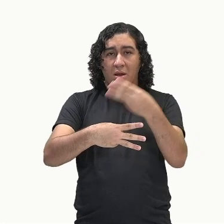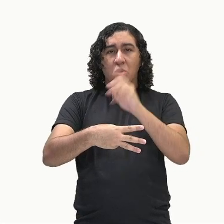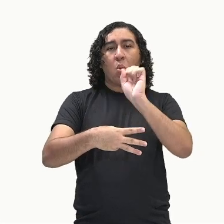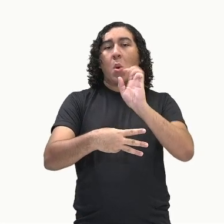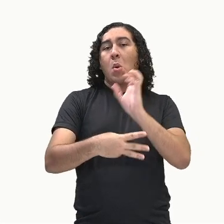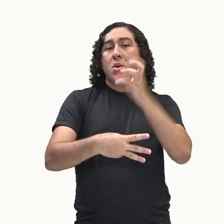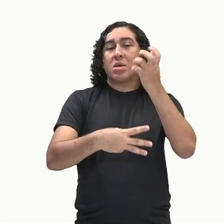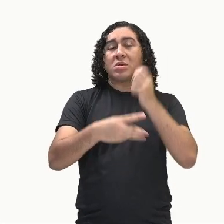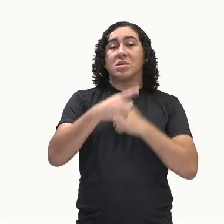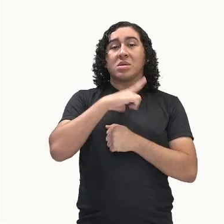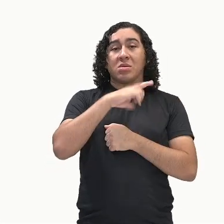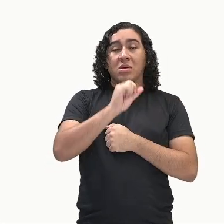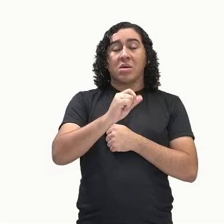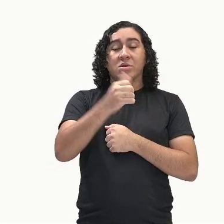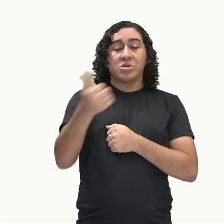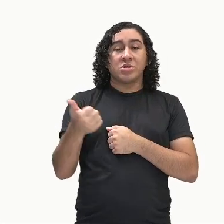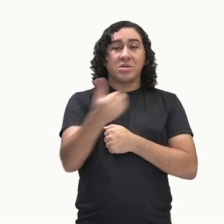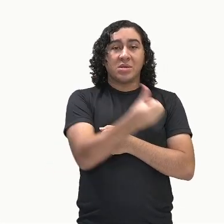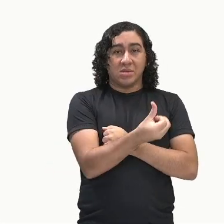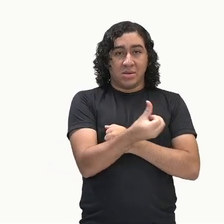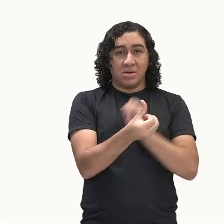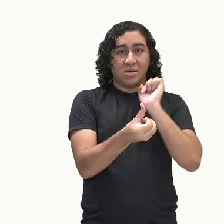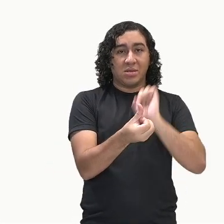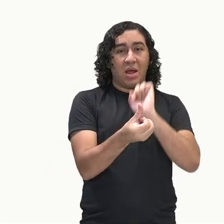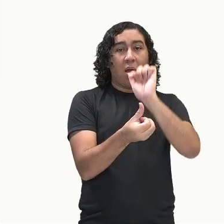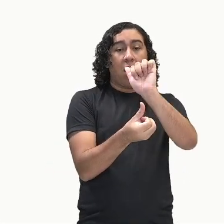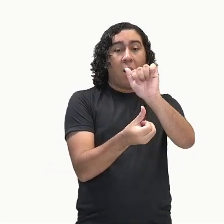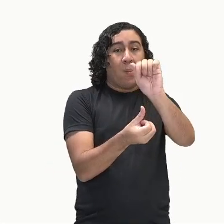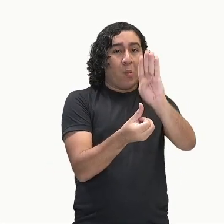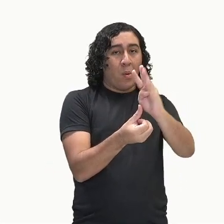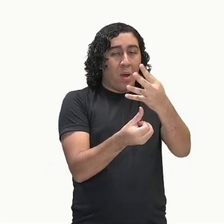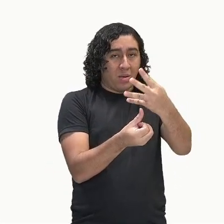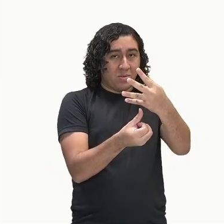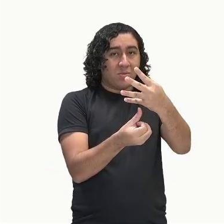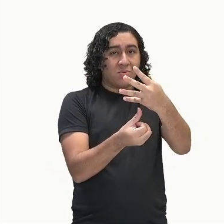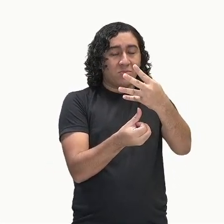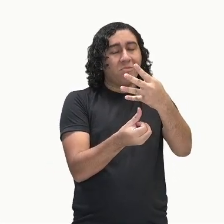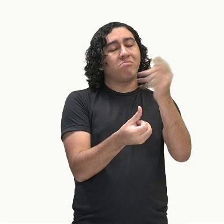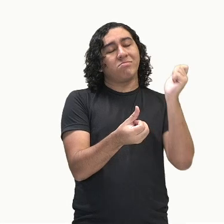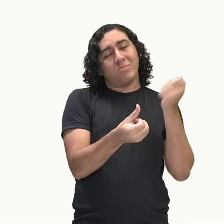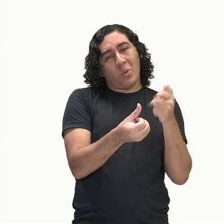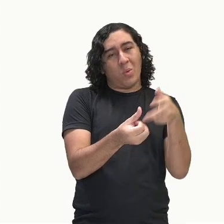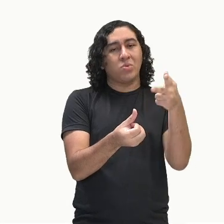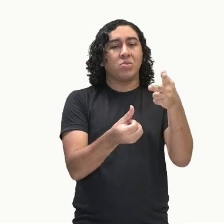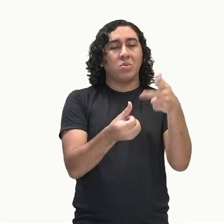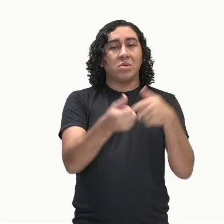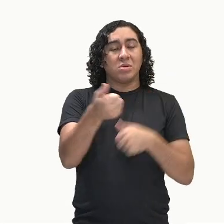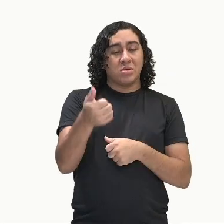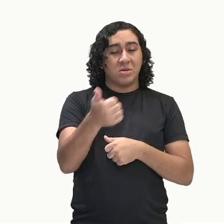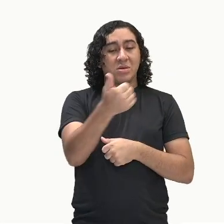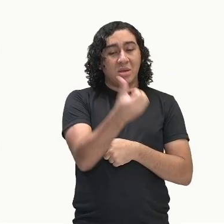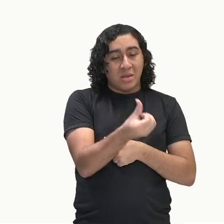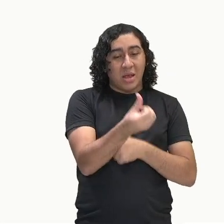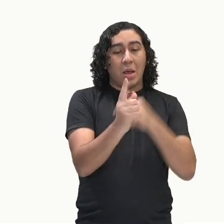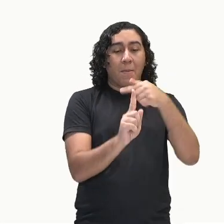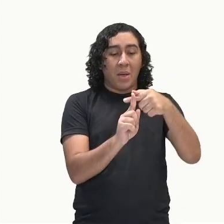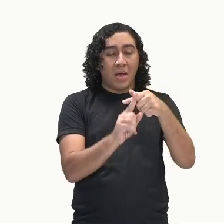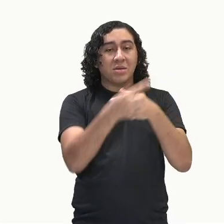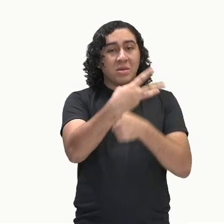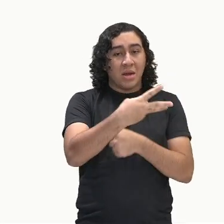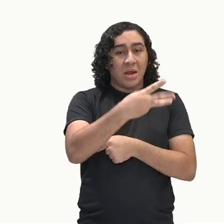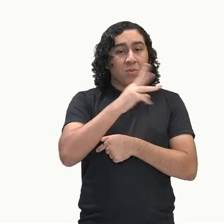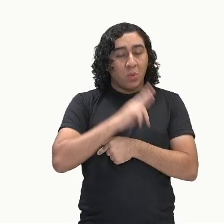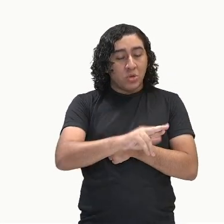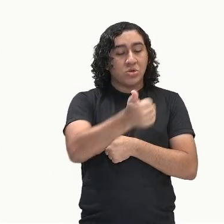vou chegar no 16, que é o meu A4. E assim por diante. Tá bom? Então, o que vocês observaram